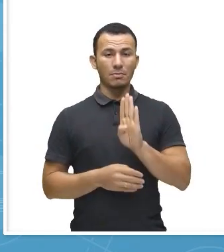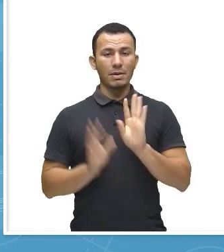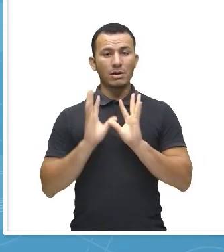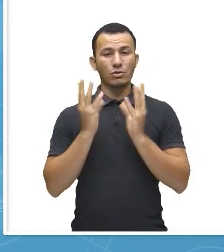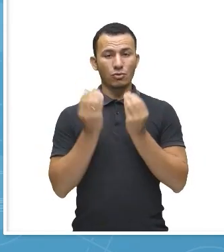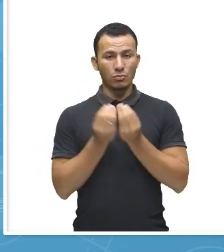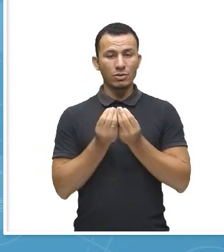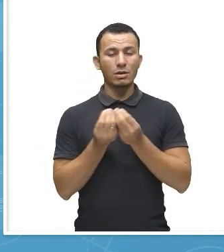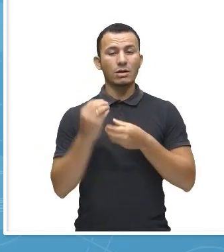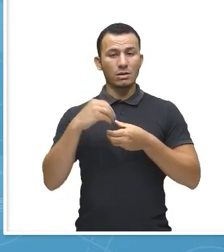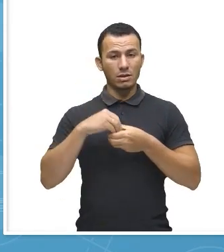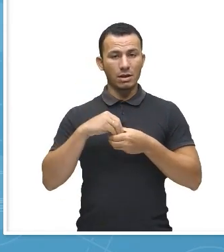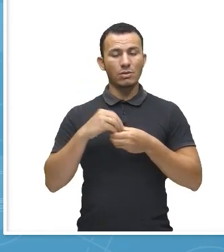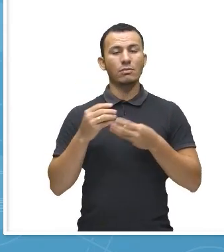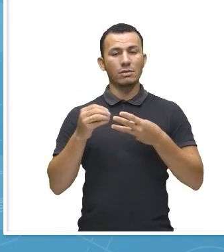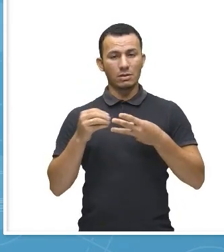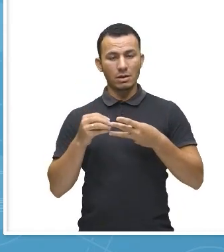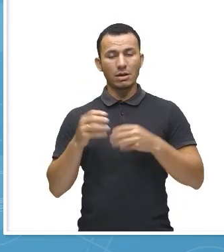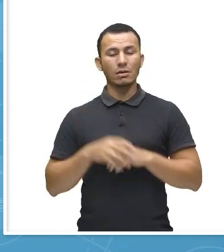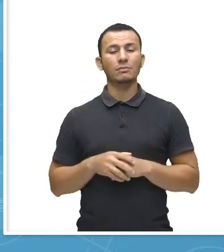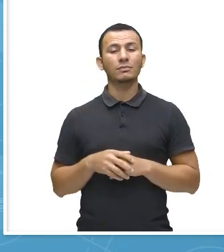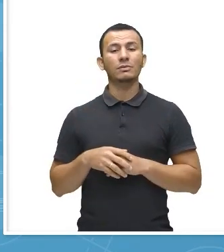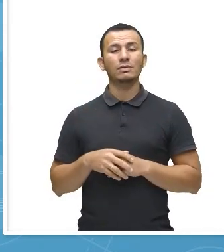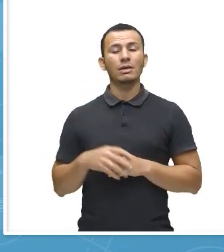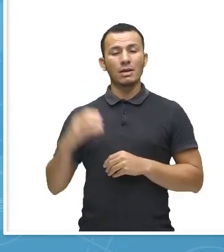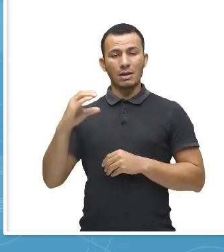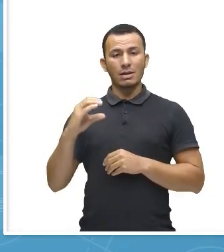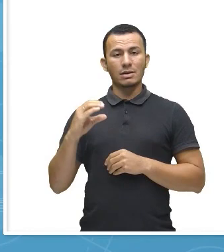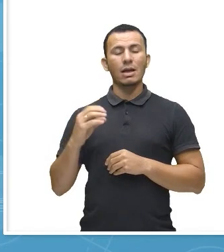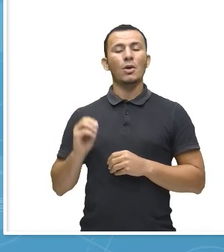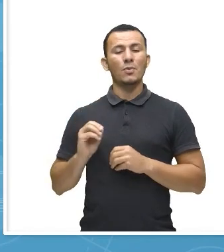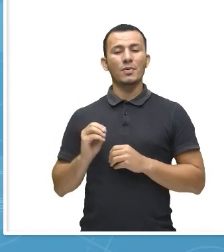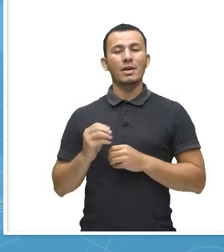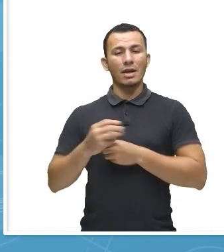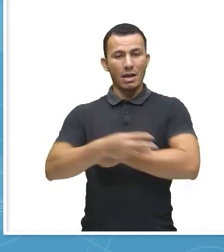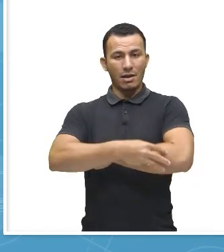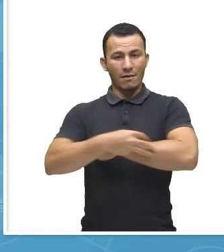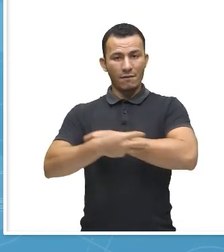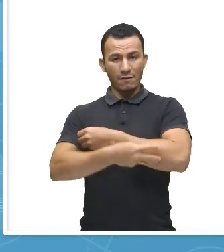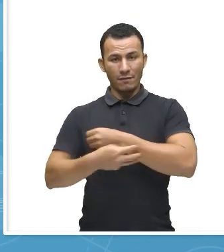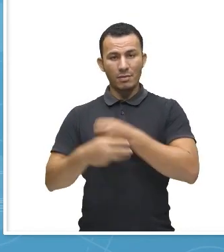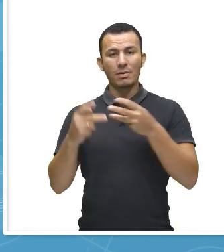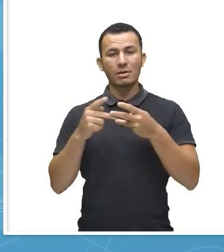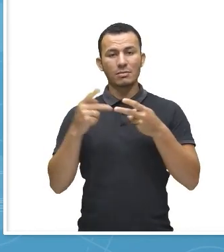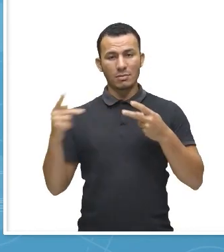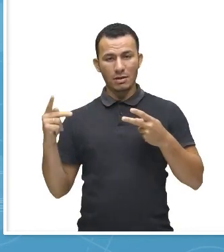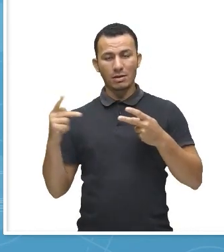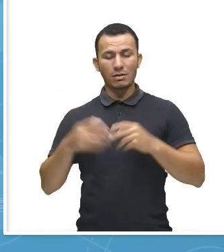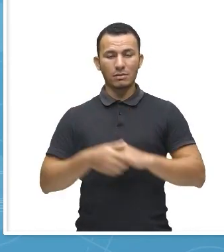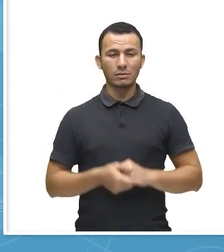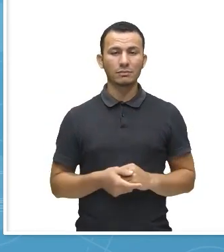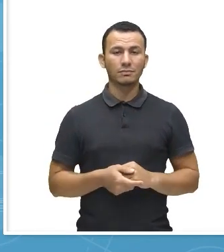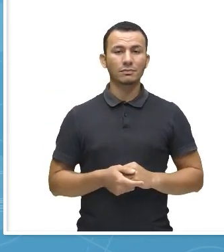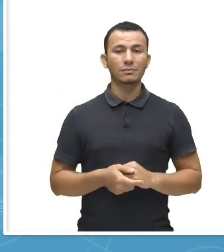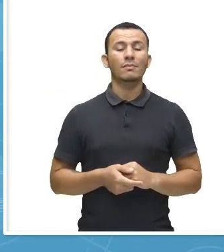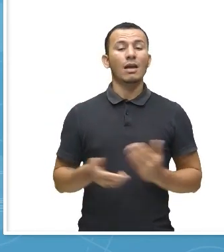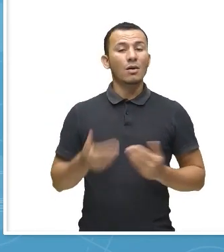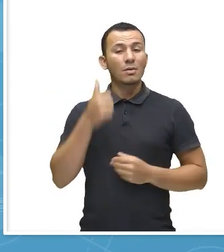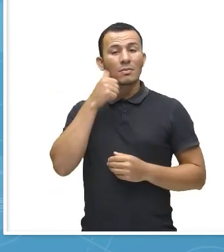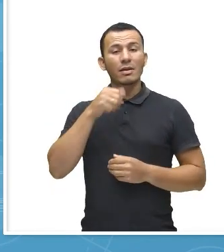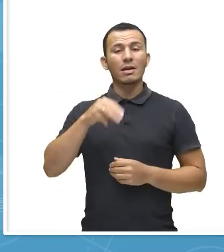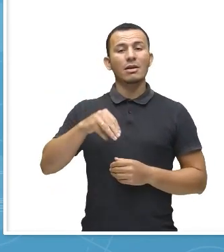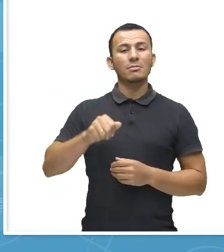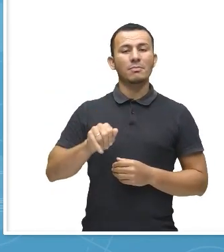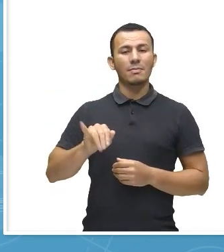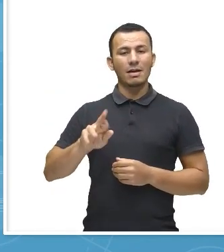substância intercelular e letra C, fibras proteicas. Obrigado aí pela participação. Vamos ver agora a resposta da Maria Heloísa,